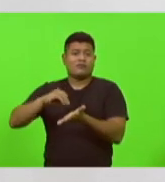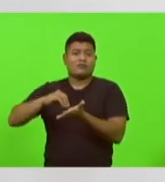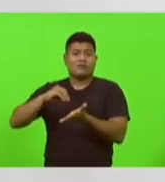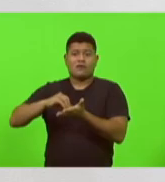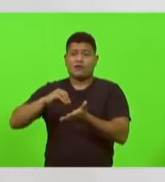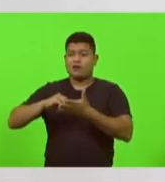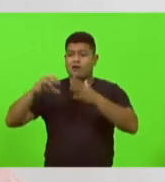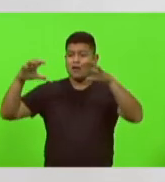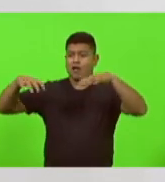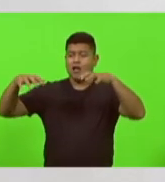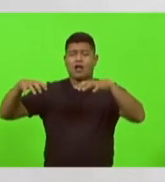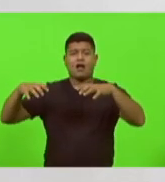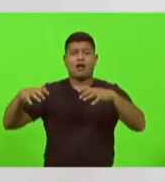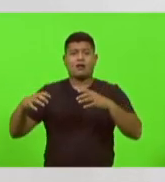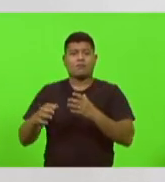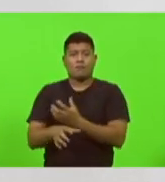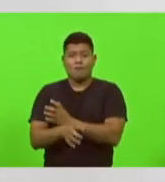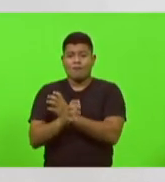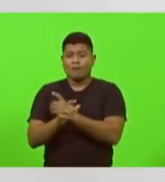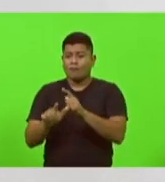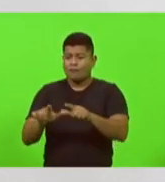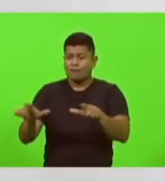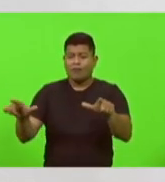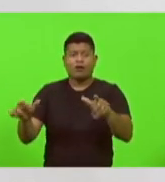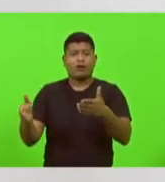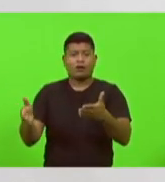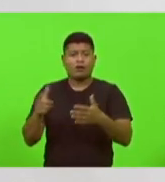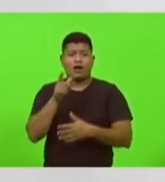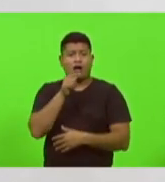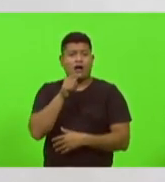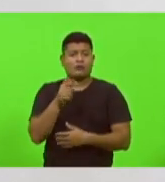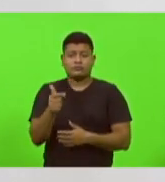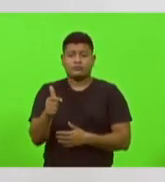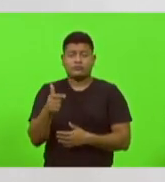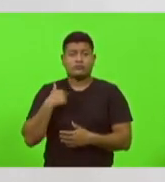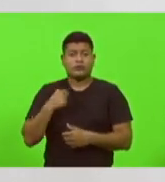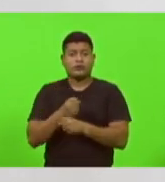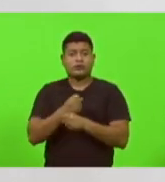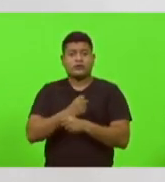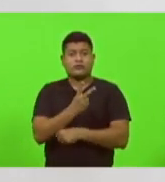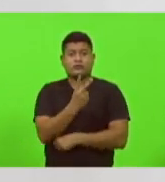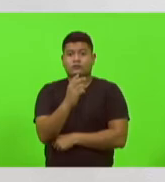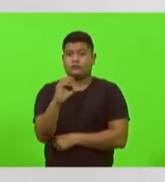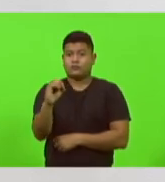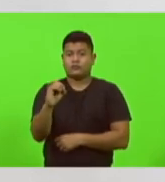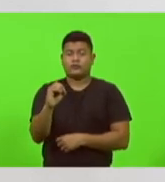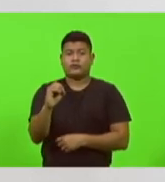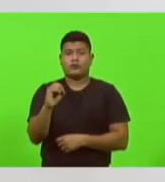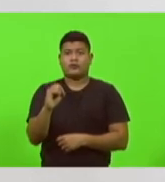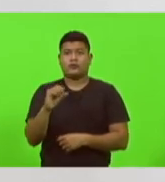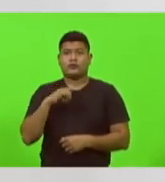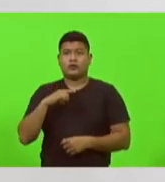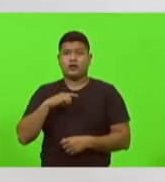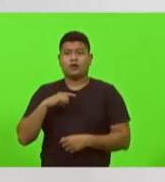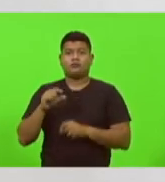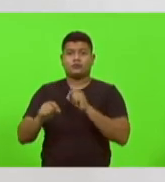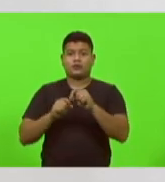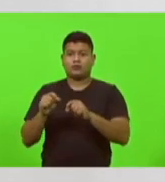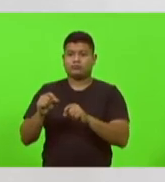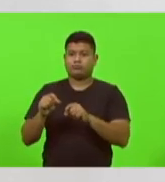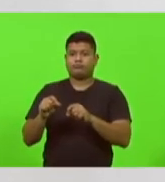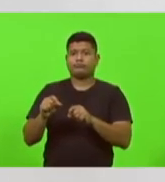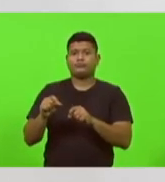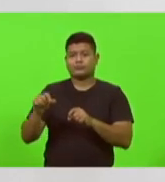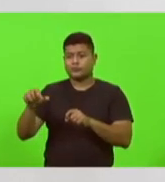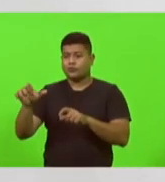seca. Nos últimos 20 anos, nós tivemos focos de estiagem pelo estado de Santa